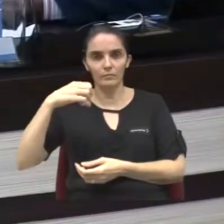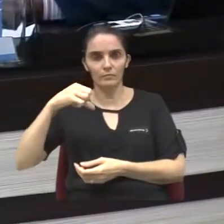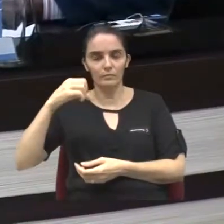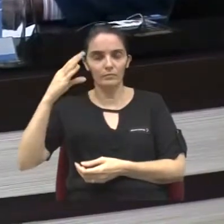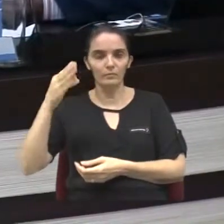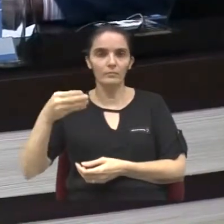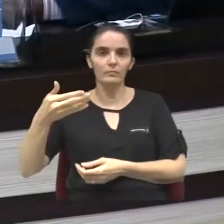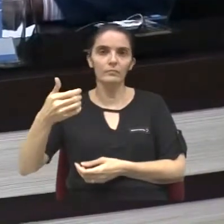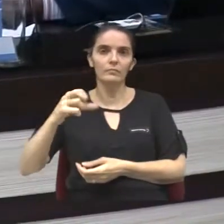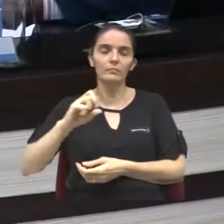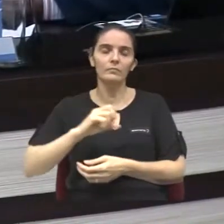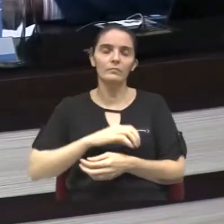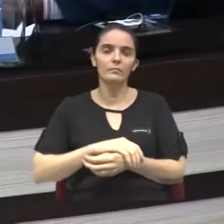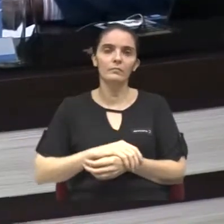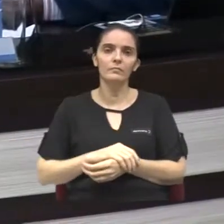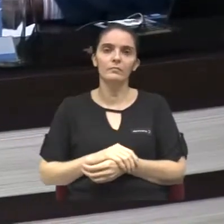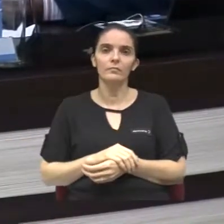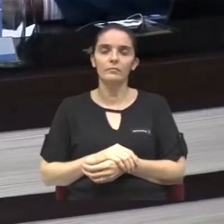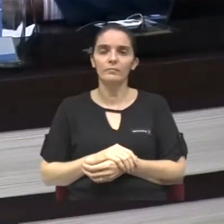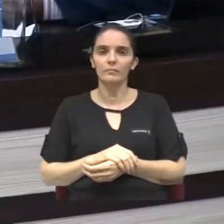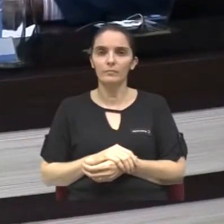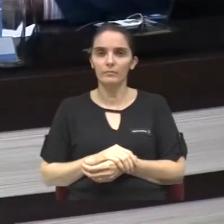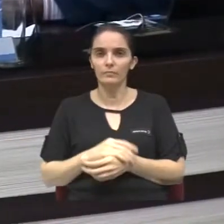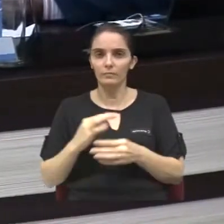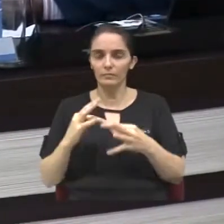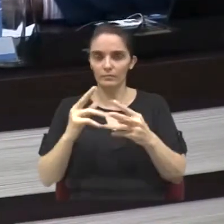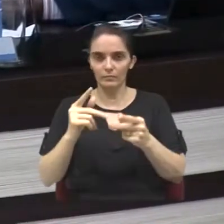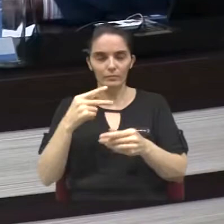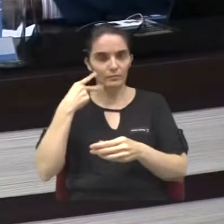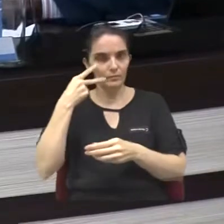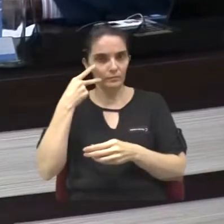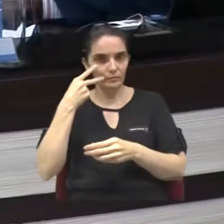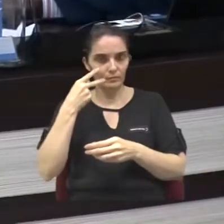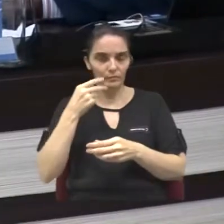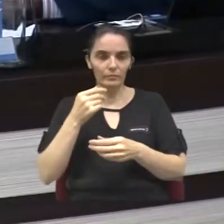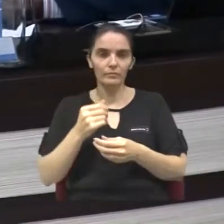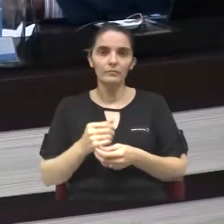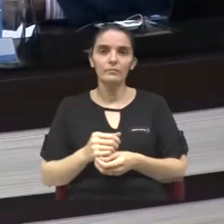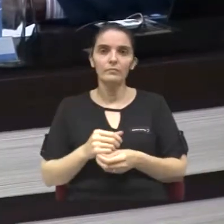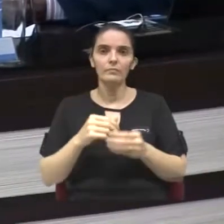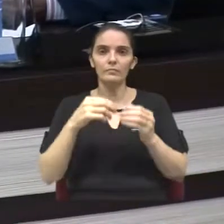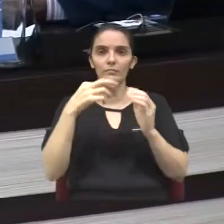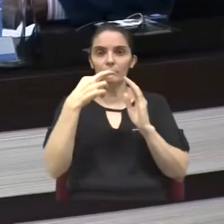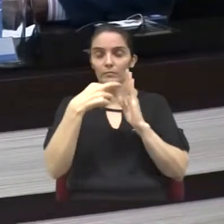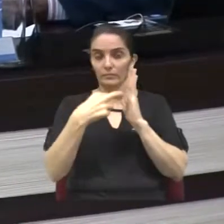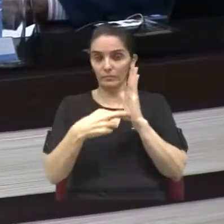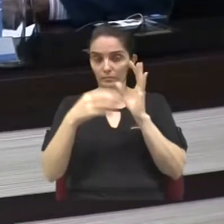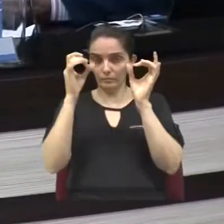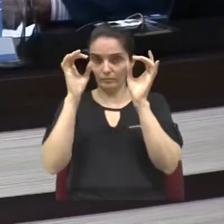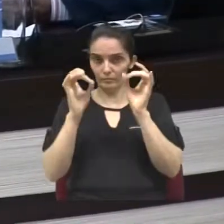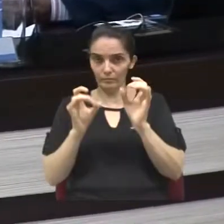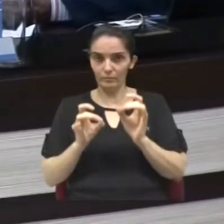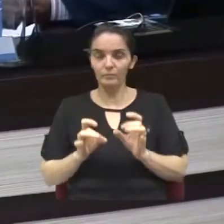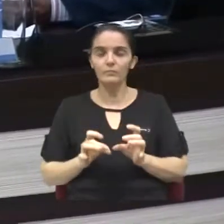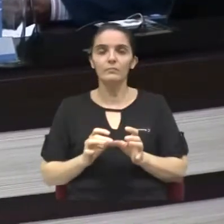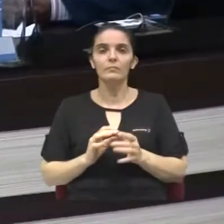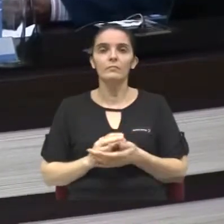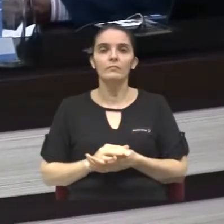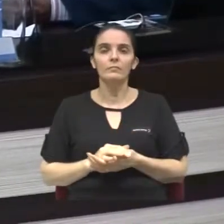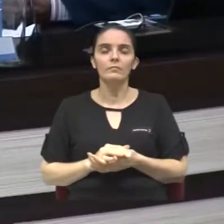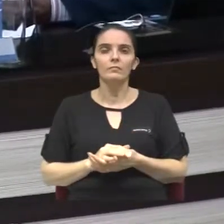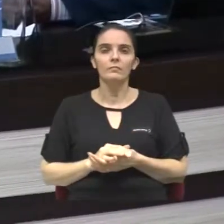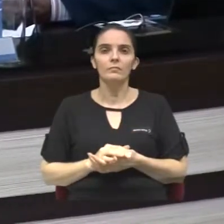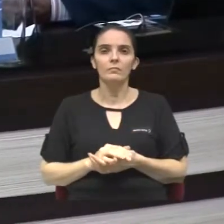1849/2019. Excelentíssimos senhores vereadores da Câmara Municipal de Limeira, relatório especial. Nobres colegas, no uso e